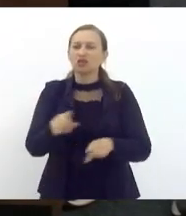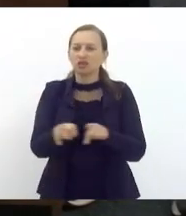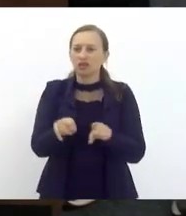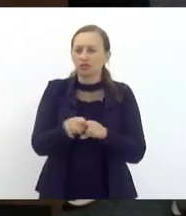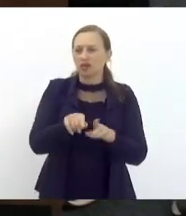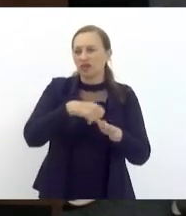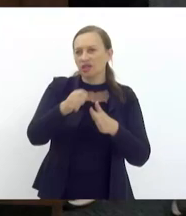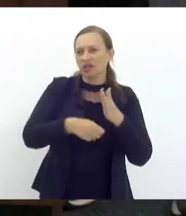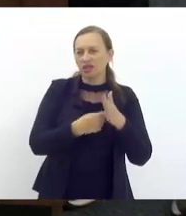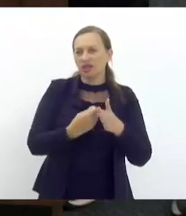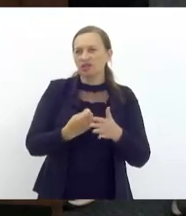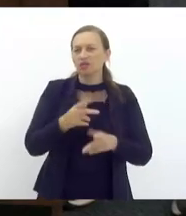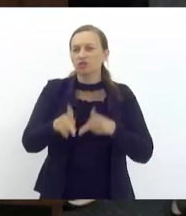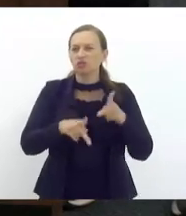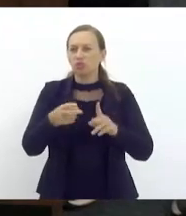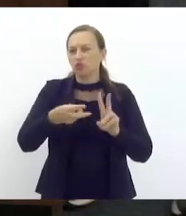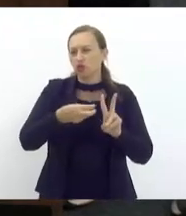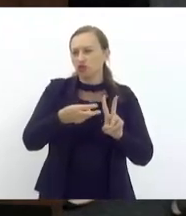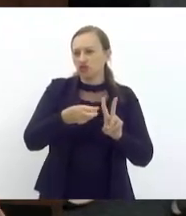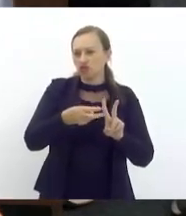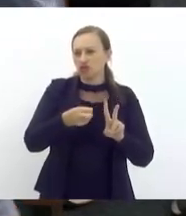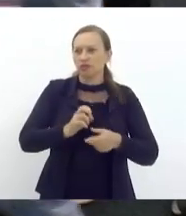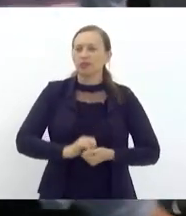dos povos indígenas